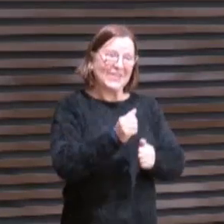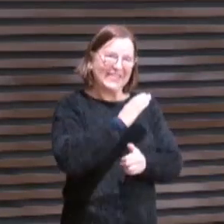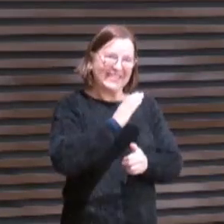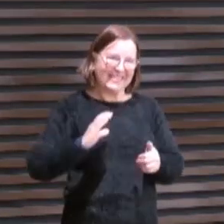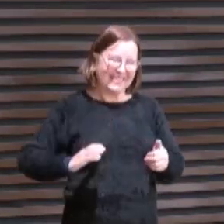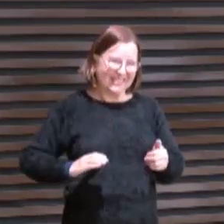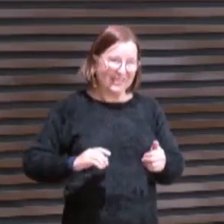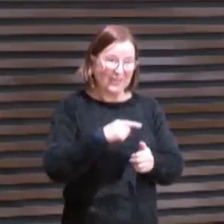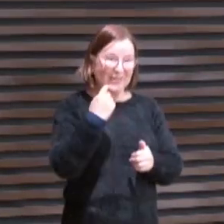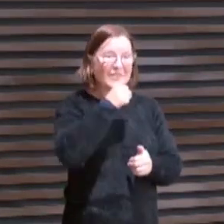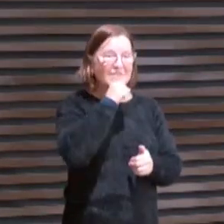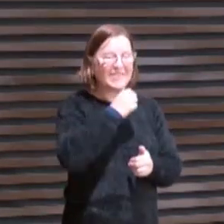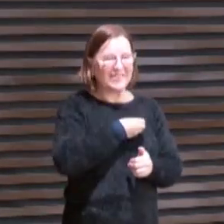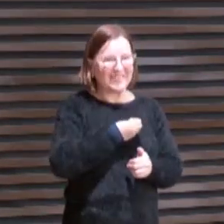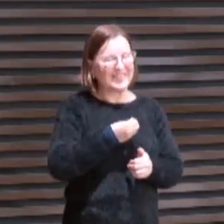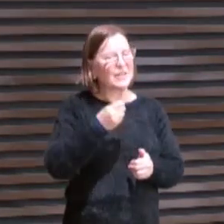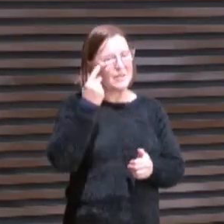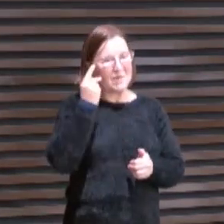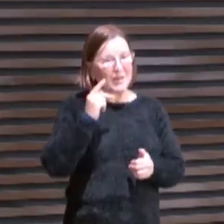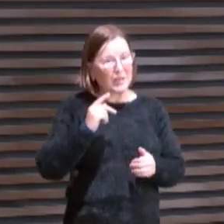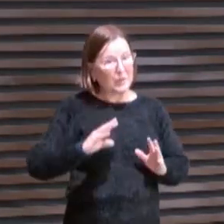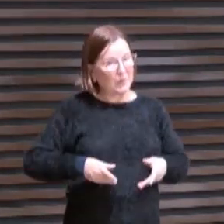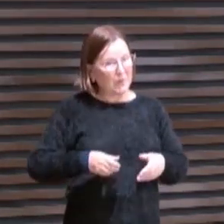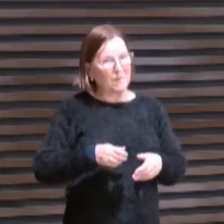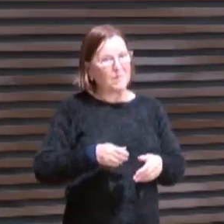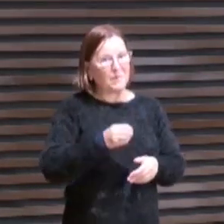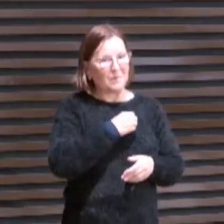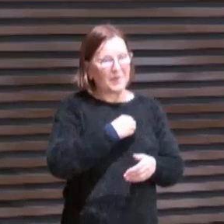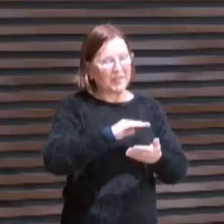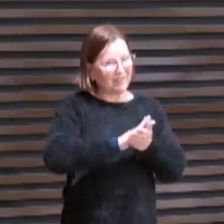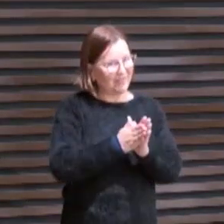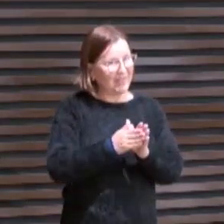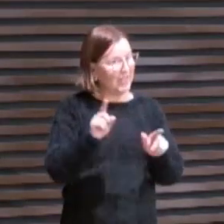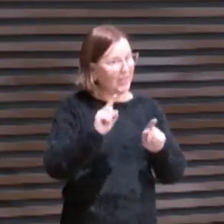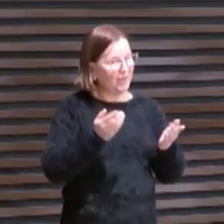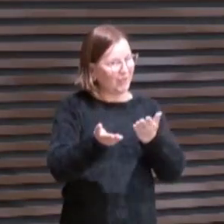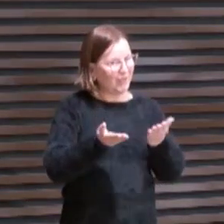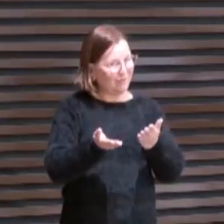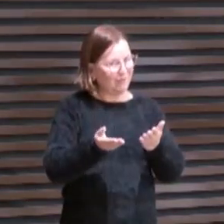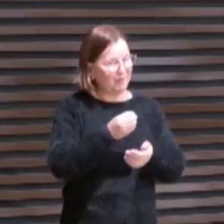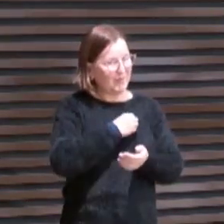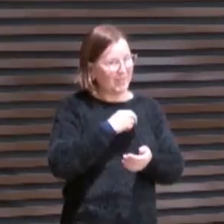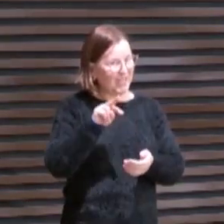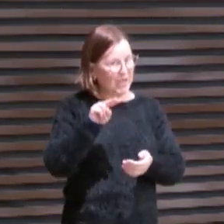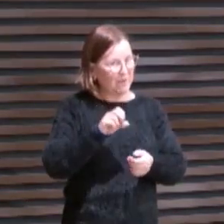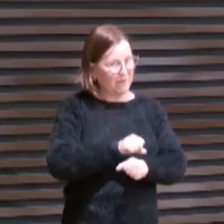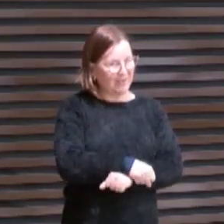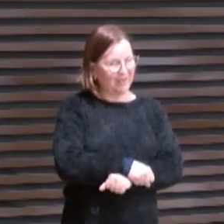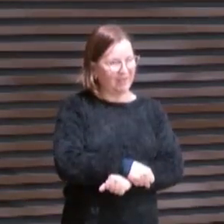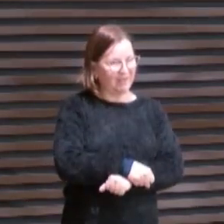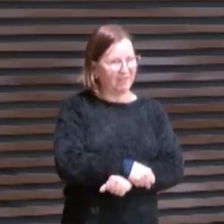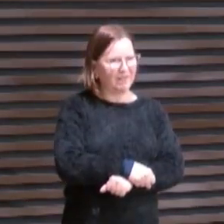homem, para que o corpo do pecado seja destruído e não sirvamos o pecado como escravos. O que foi crucificado com